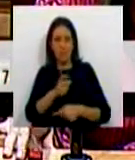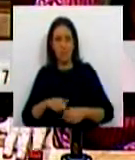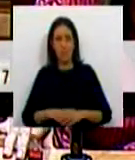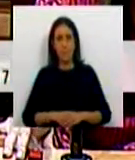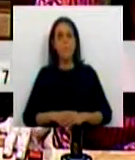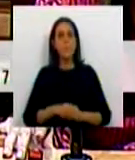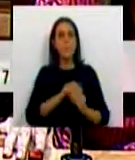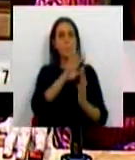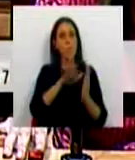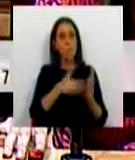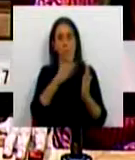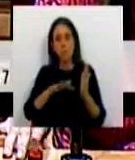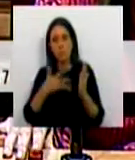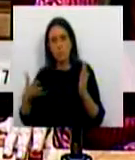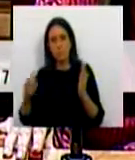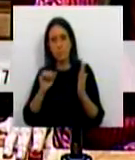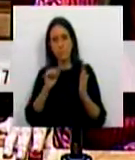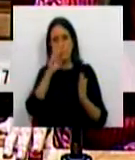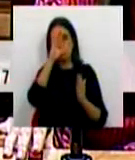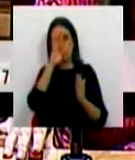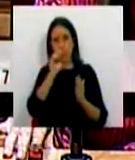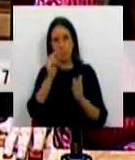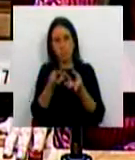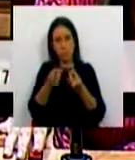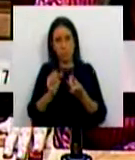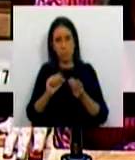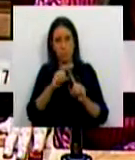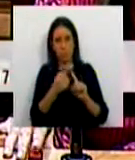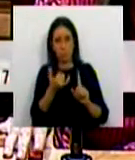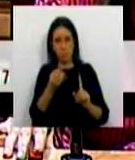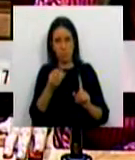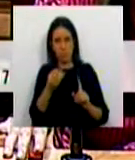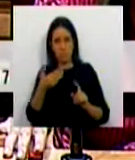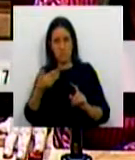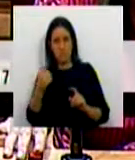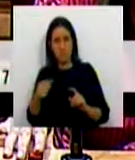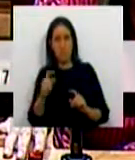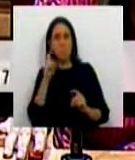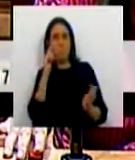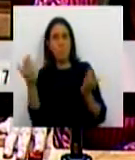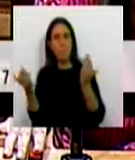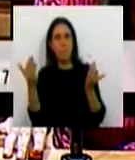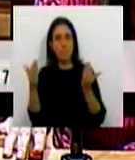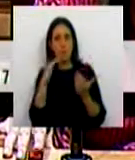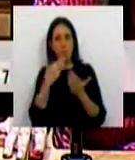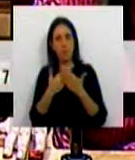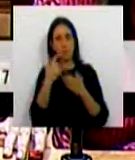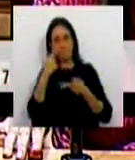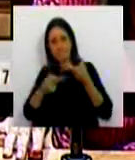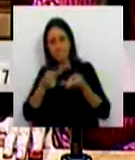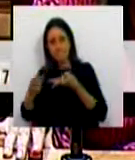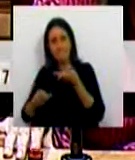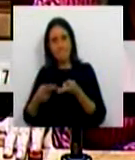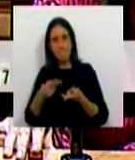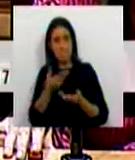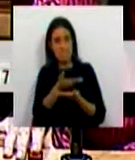quadros apresentados na presente versão do Orçamento de Estado para 2017 contêm os dados comparáveis relevantes para a sua apreciação.